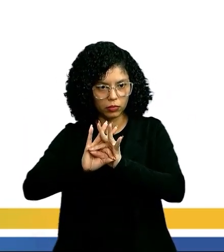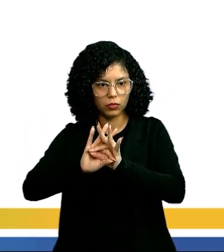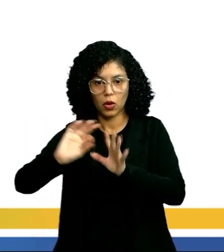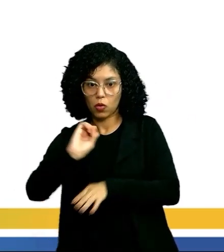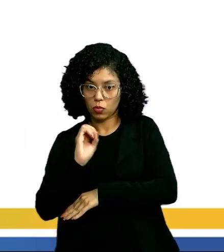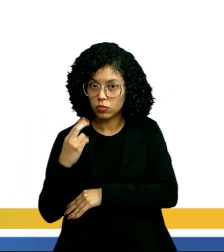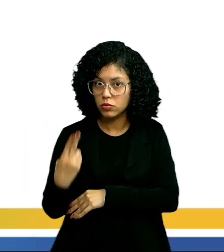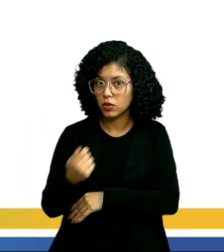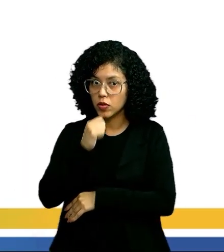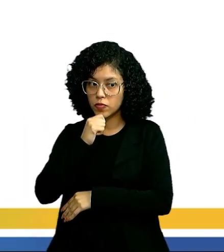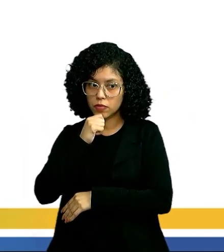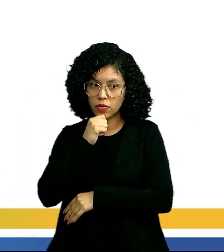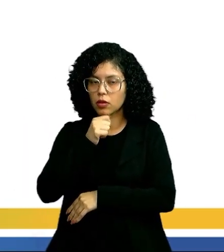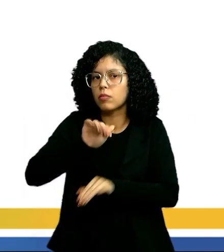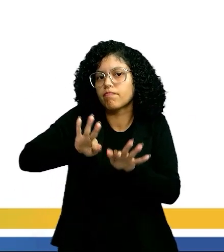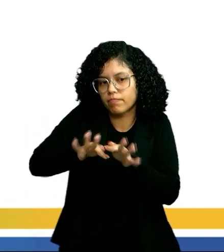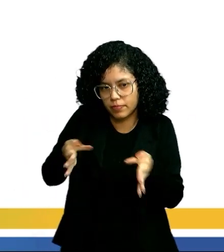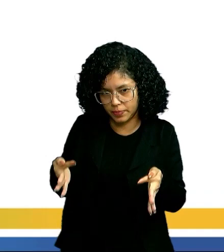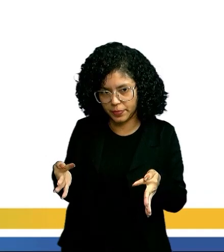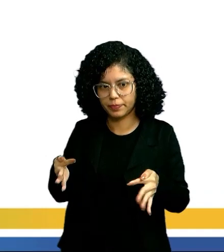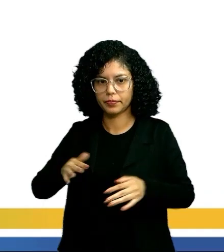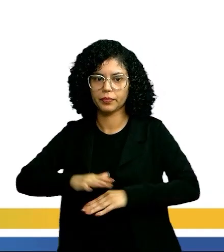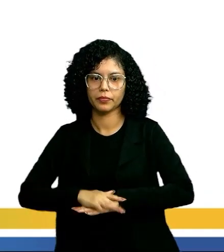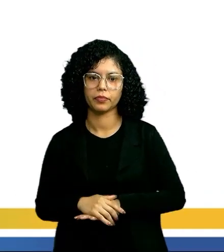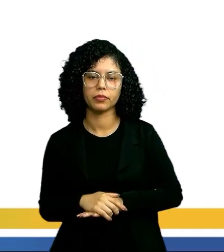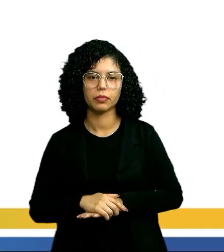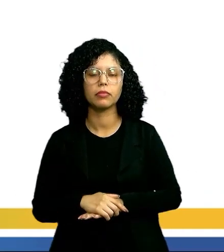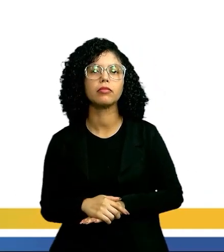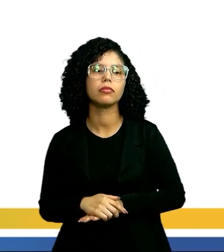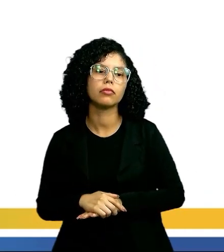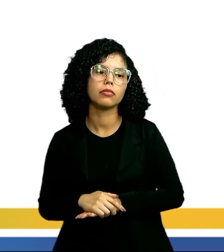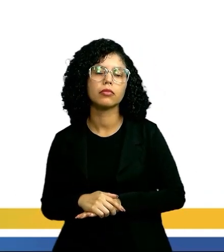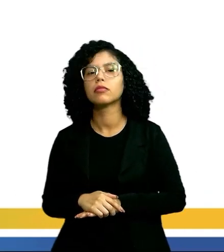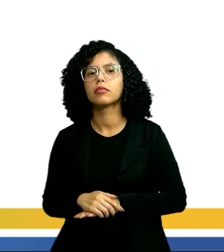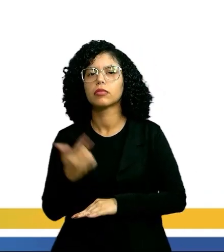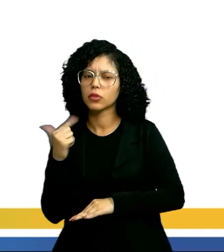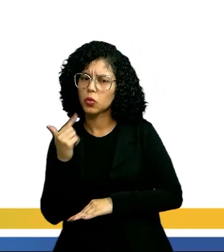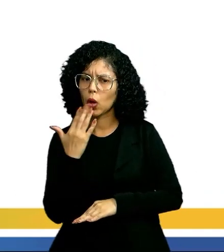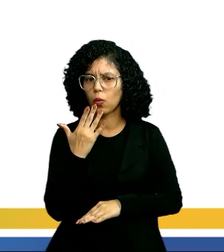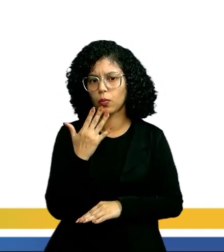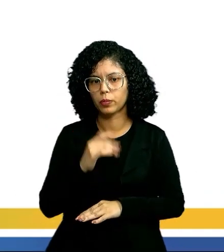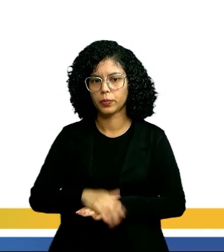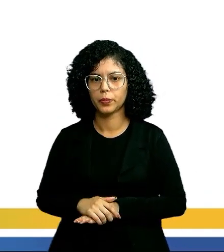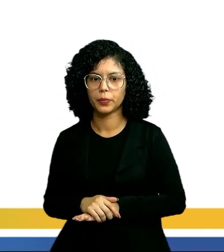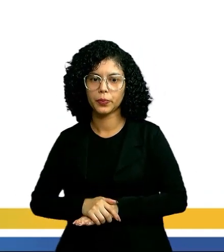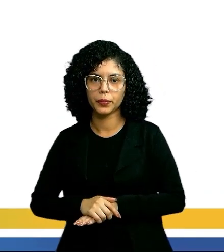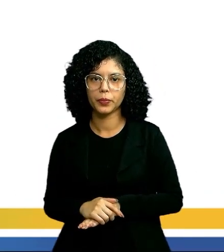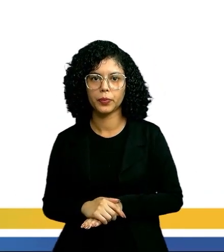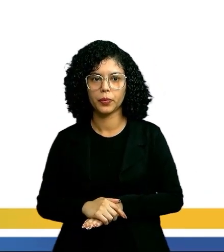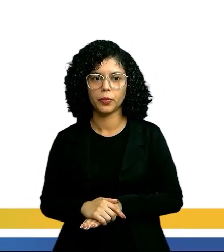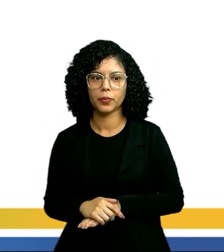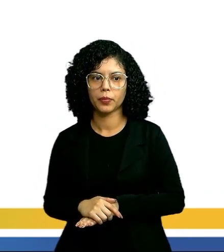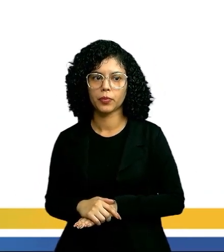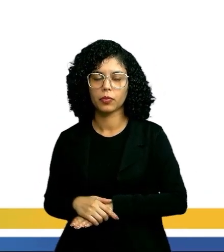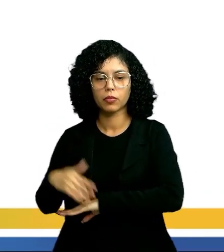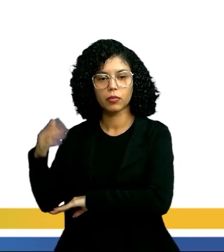saturada, ou seja, ligação simples, tá? Sem cor, incolor.